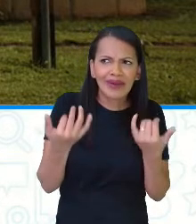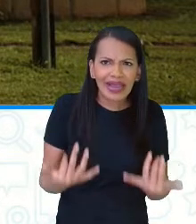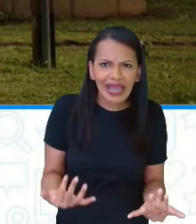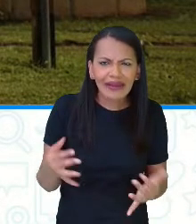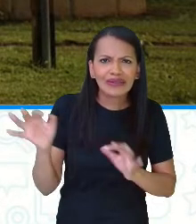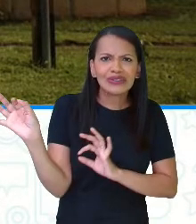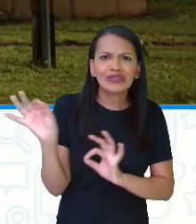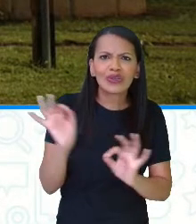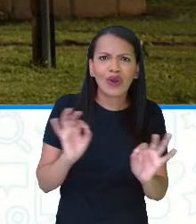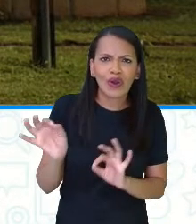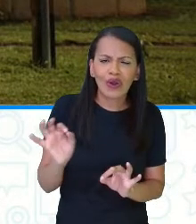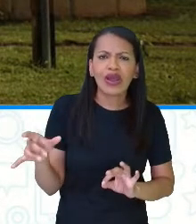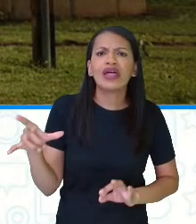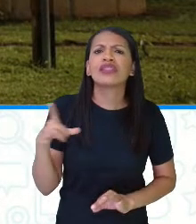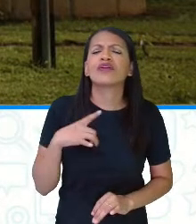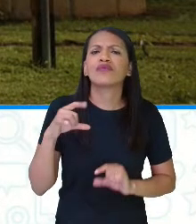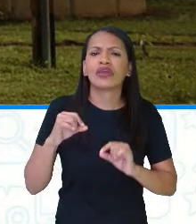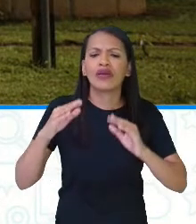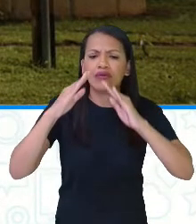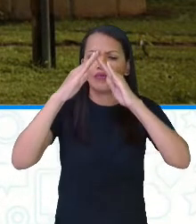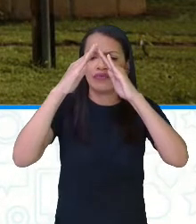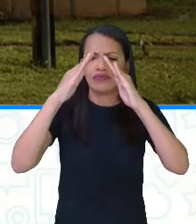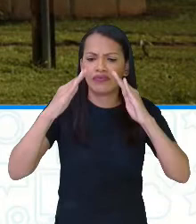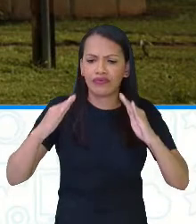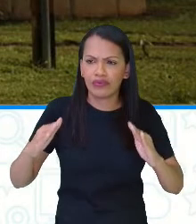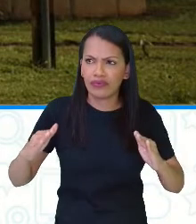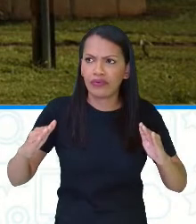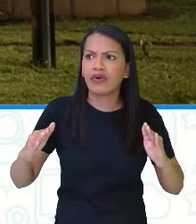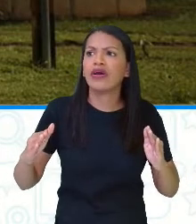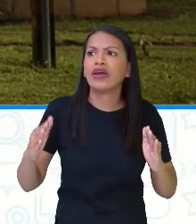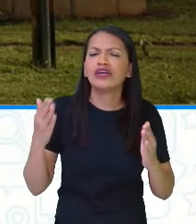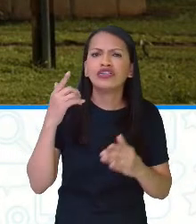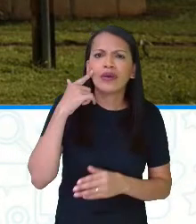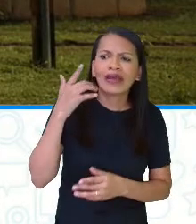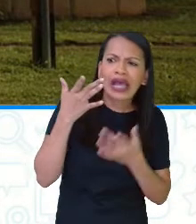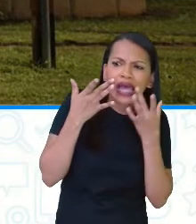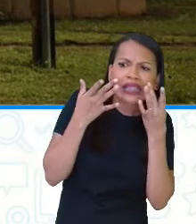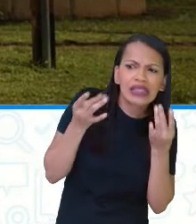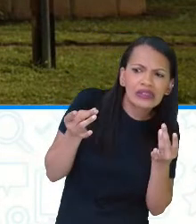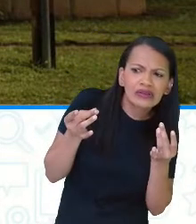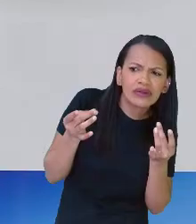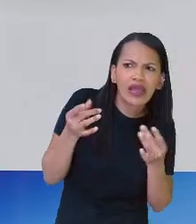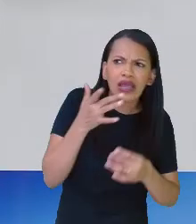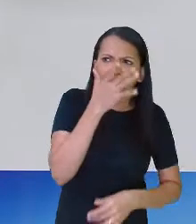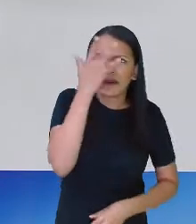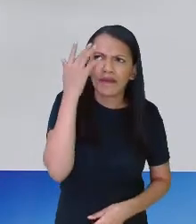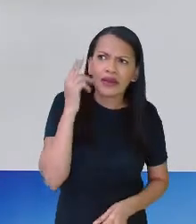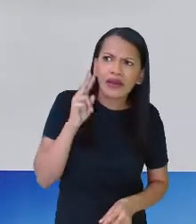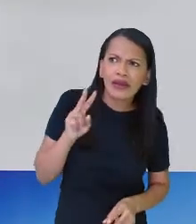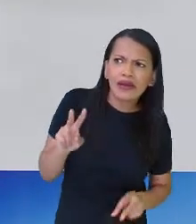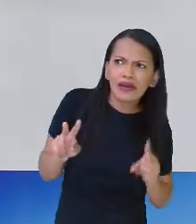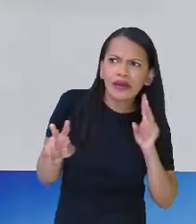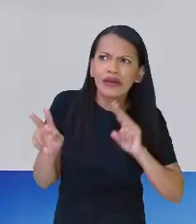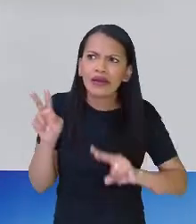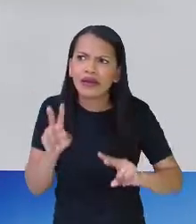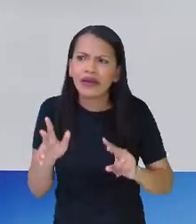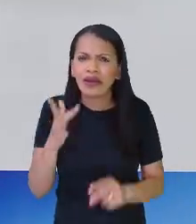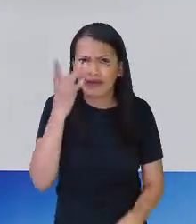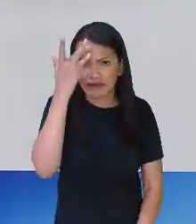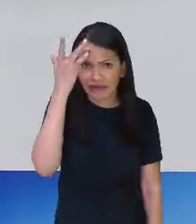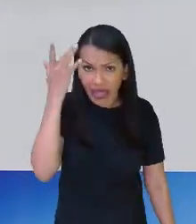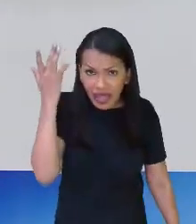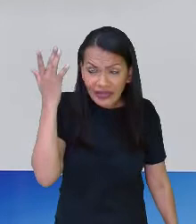se organizavam. Tinham que ser estruturas também, gente, que não chamasse muita atenção. Se chamasse muita atenção, as pessoas poderiam localizar